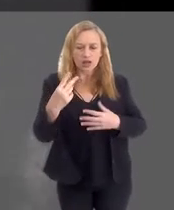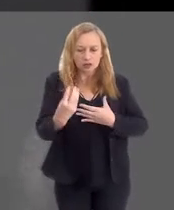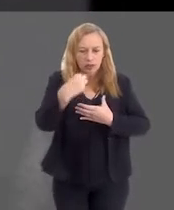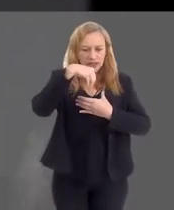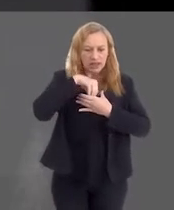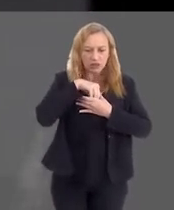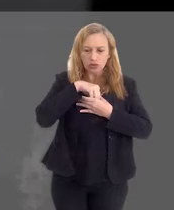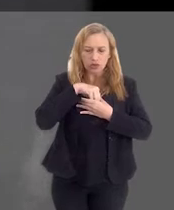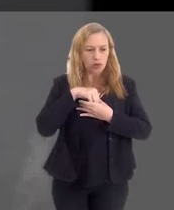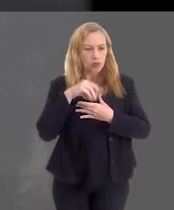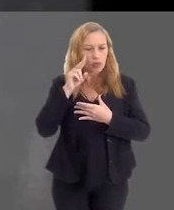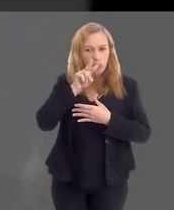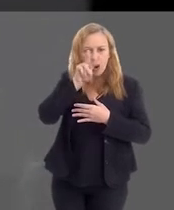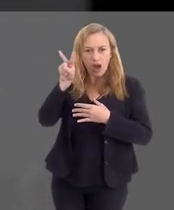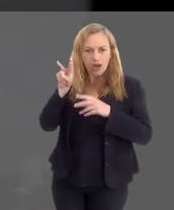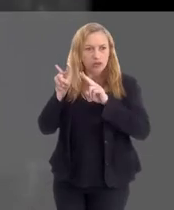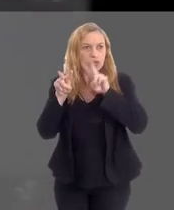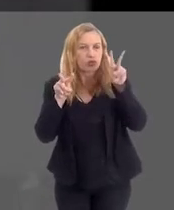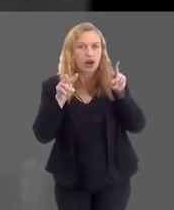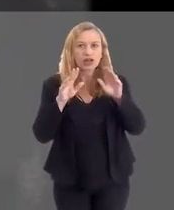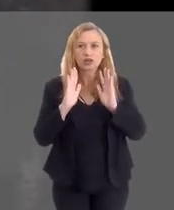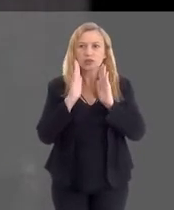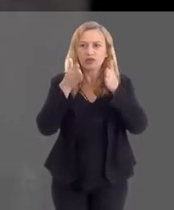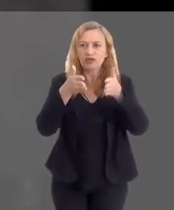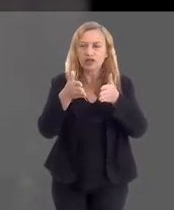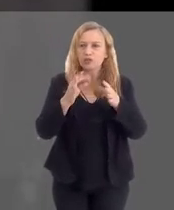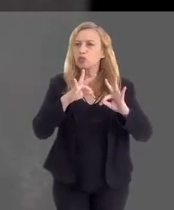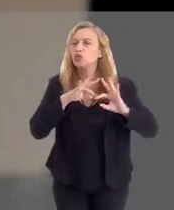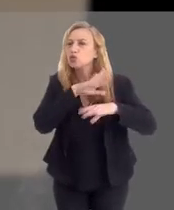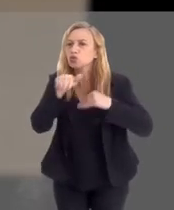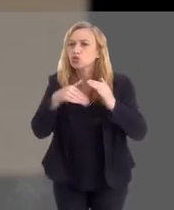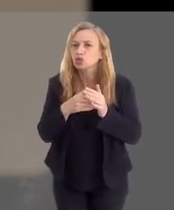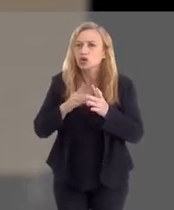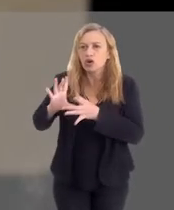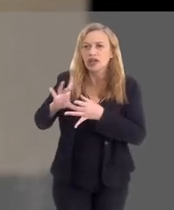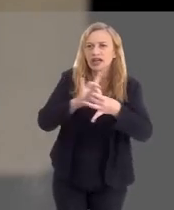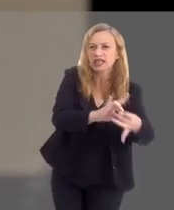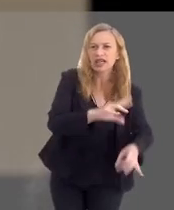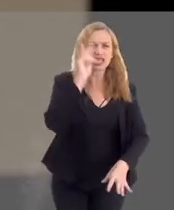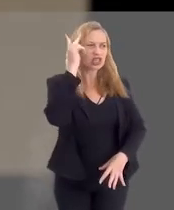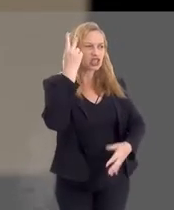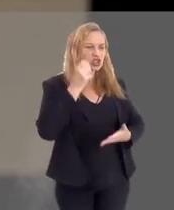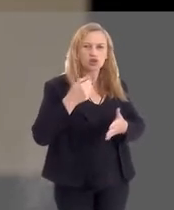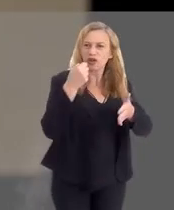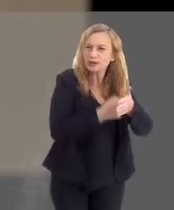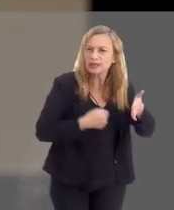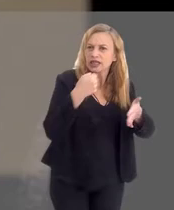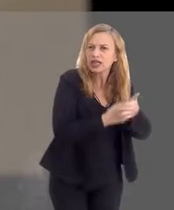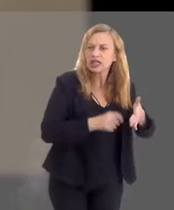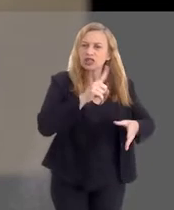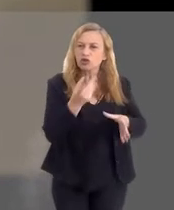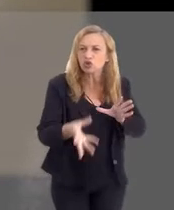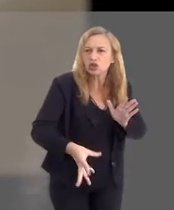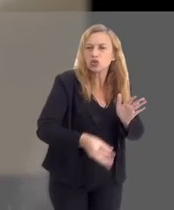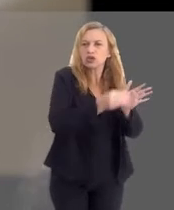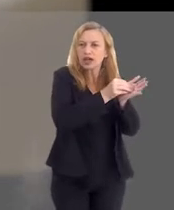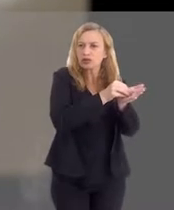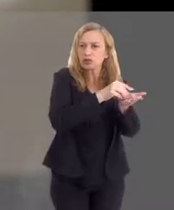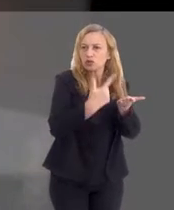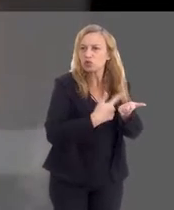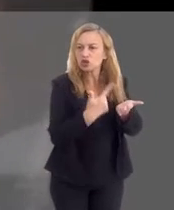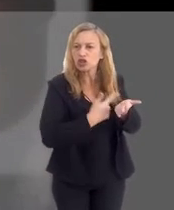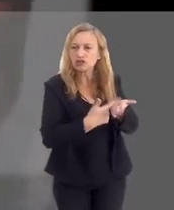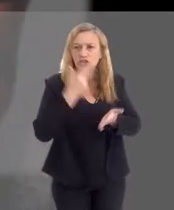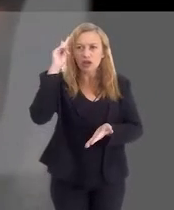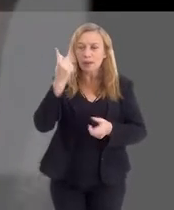dentro, para o lado, para o todo, para o coletivo. Conectadas com histórias de resistência que não estão nos livros de